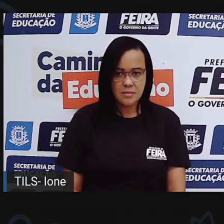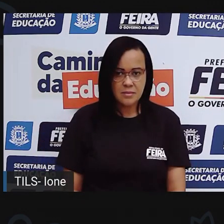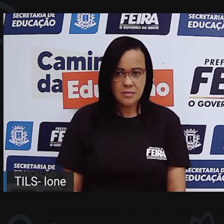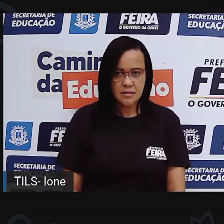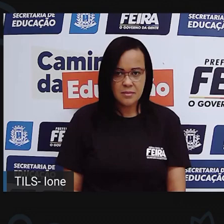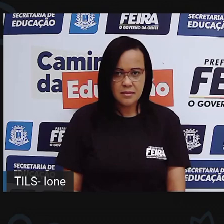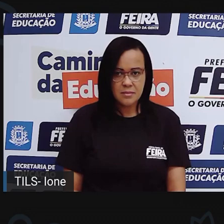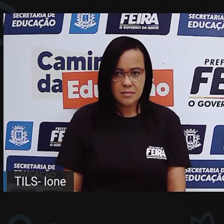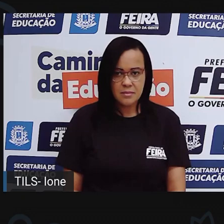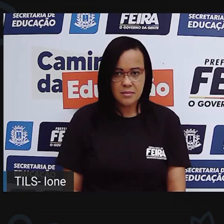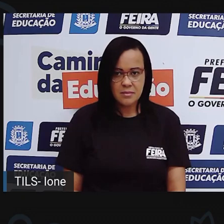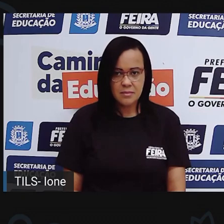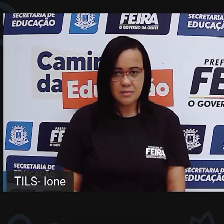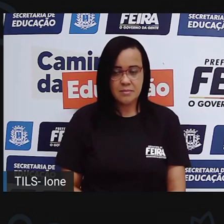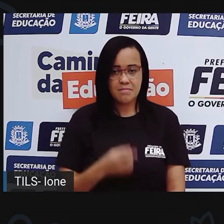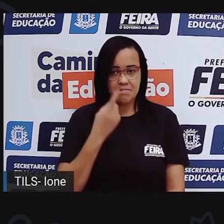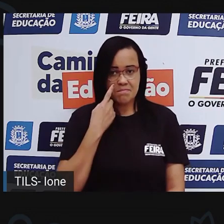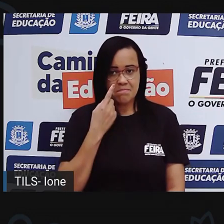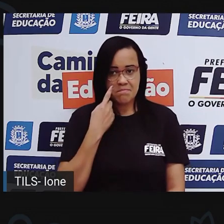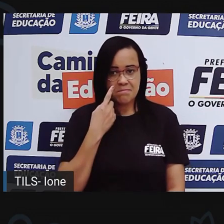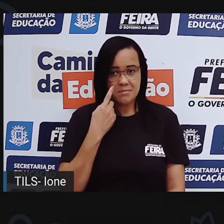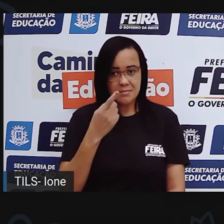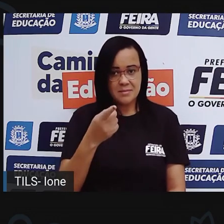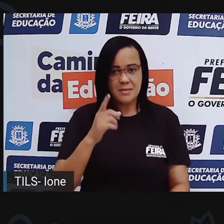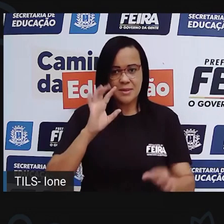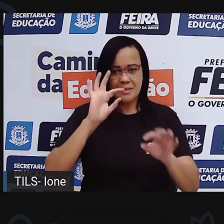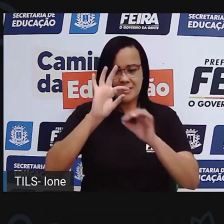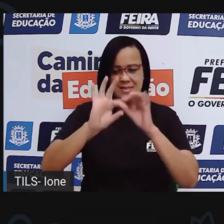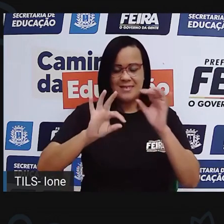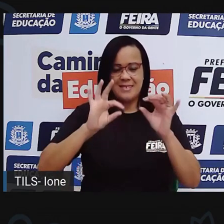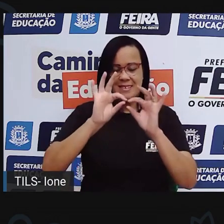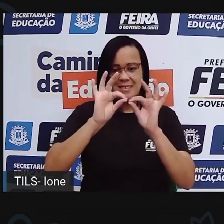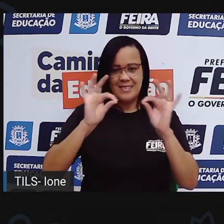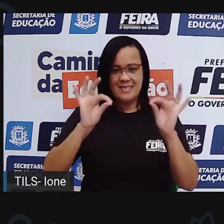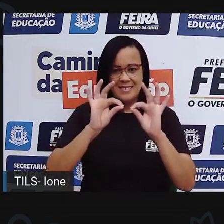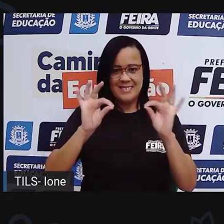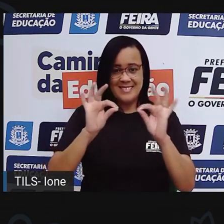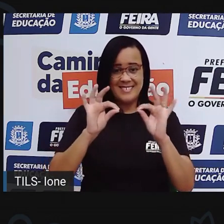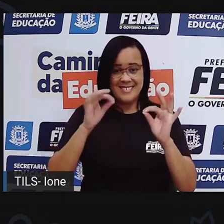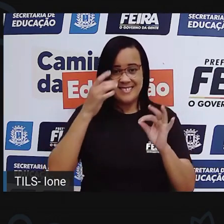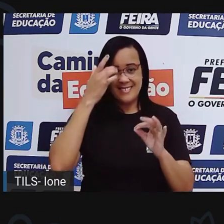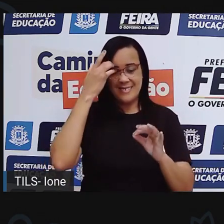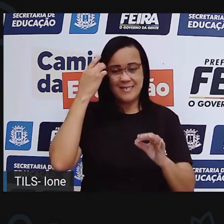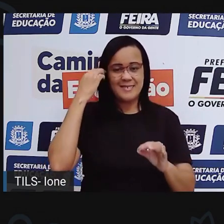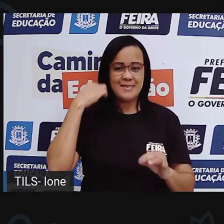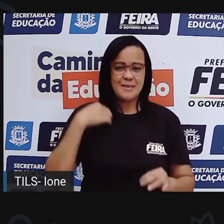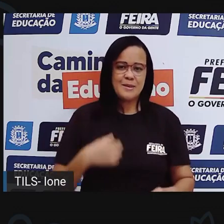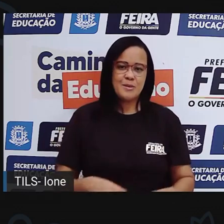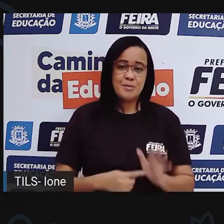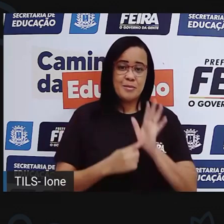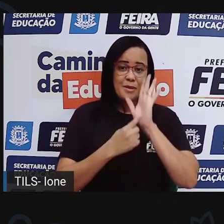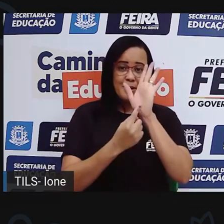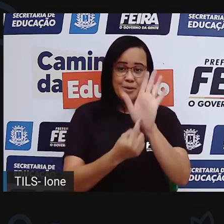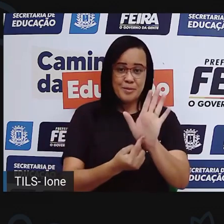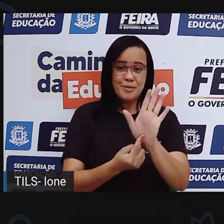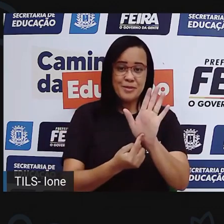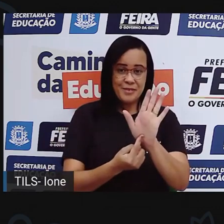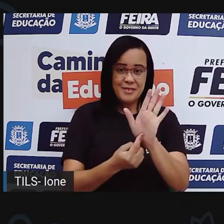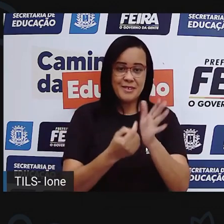Eu já viro para vocês. Estou tentando dar um laço aqui, porque a fita é bem grossinha. Acho que agora eu